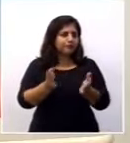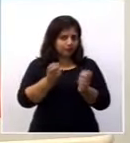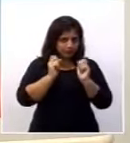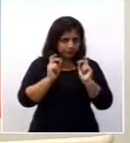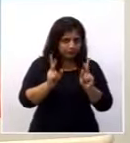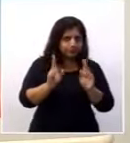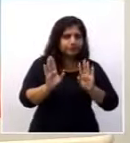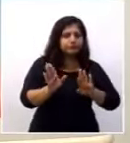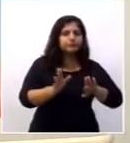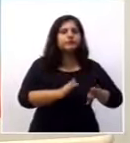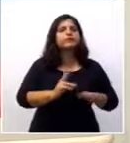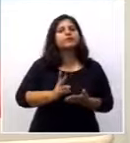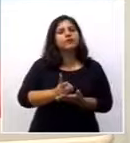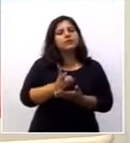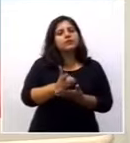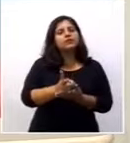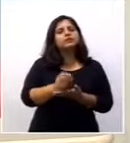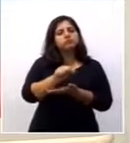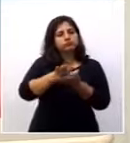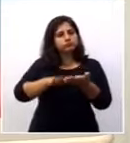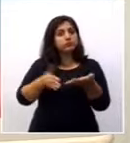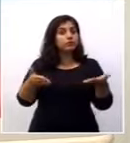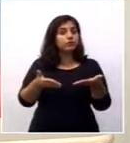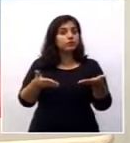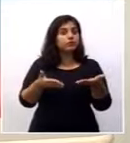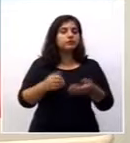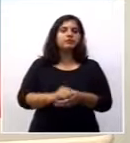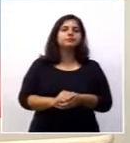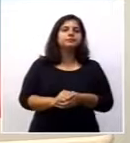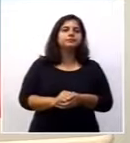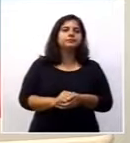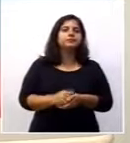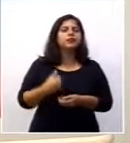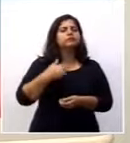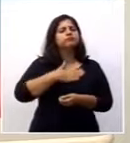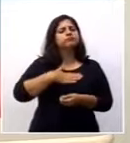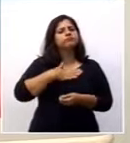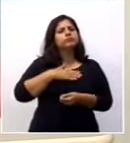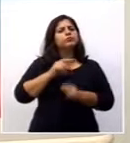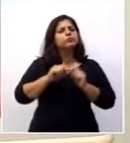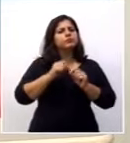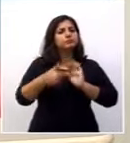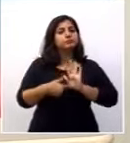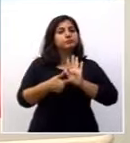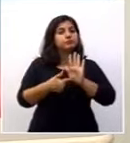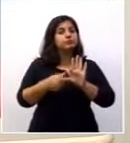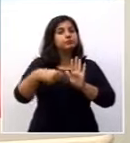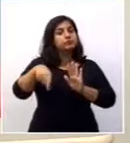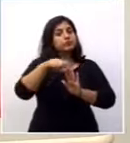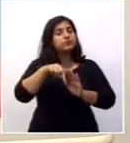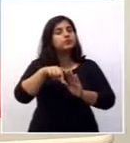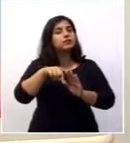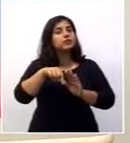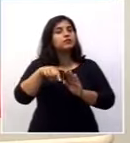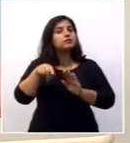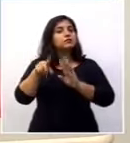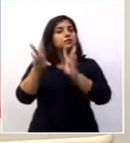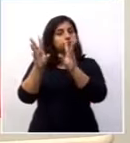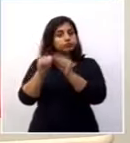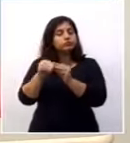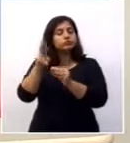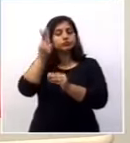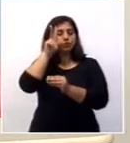bem? Dando sequência à nossa atividade de hoje, eu gostaria de apresentar para vocês um pouquinho da biografia